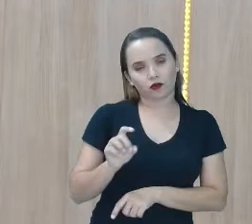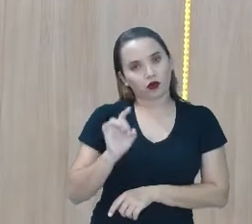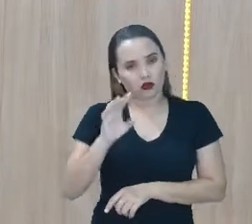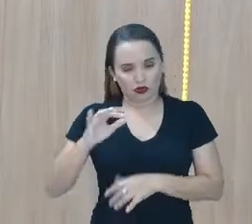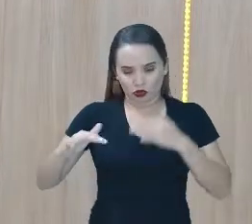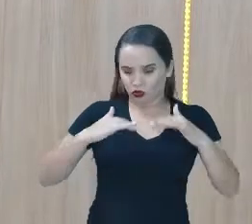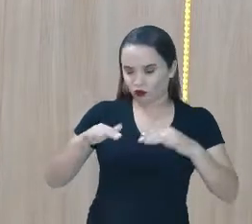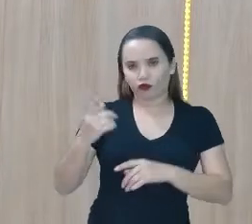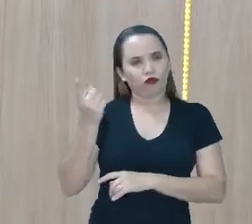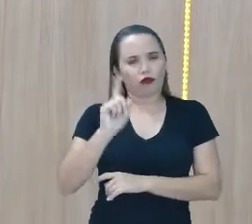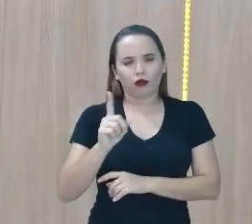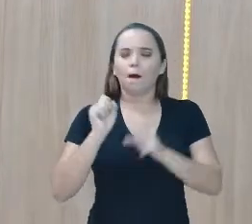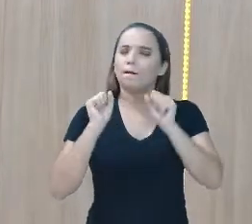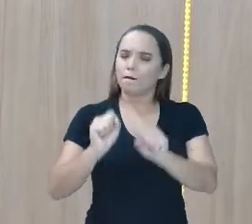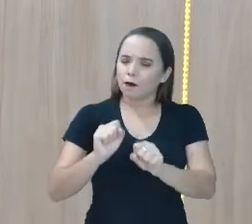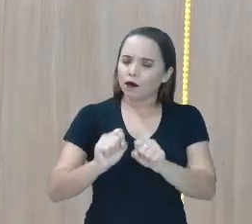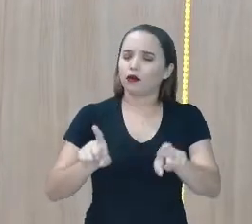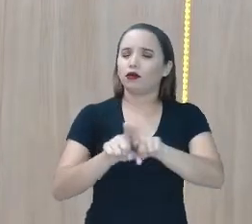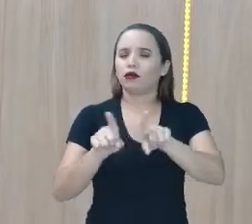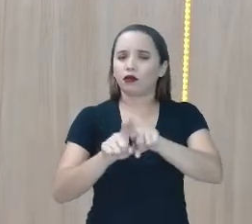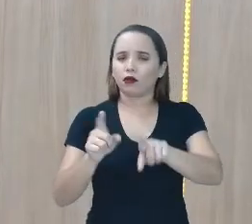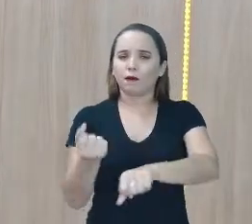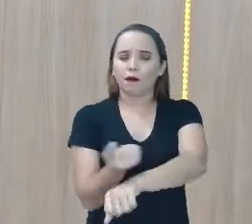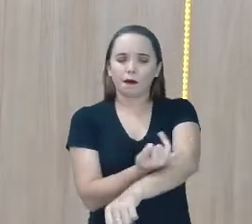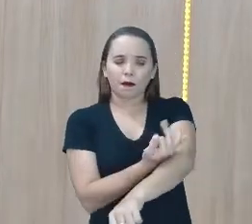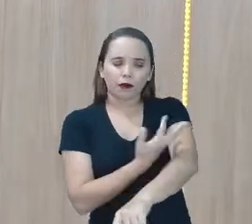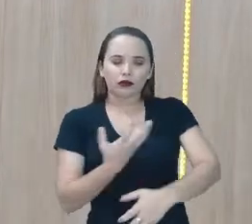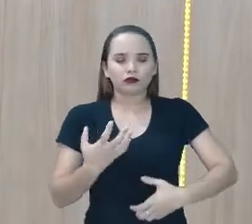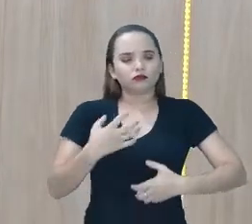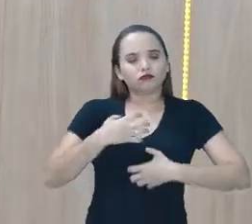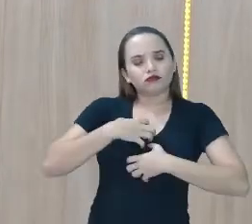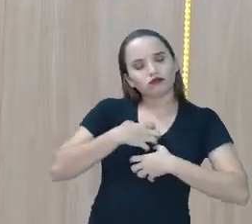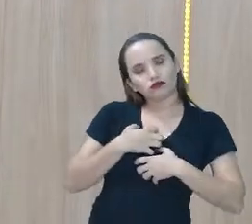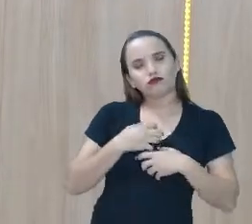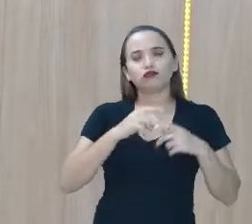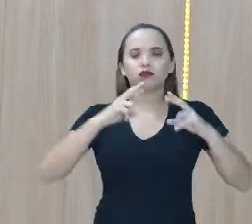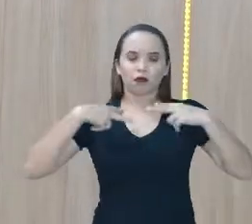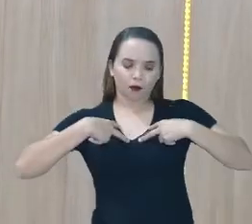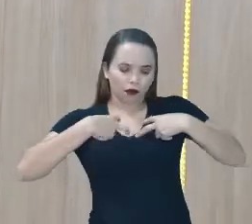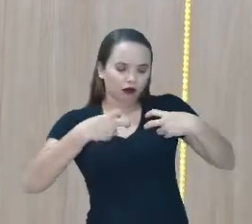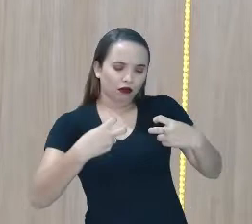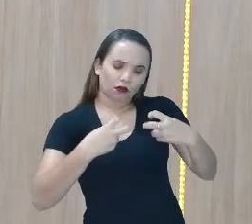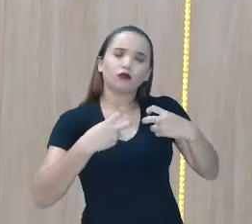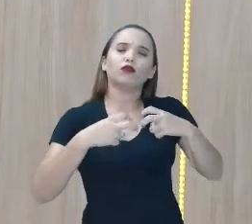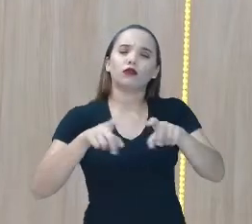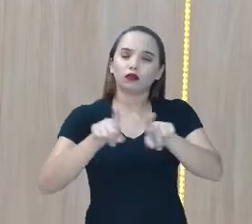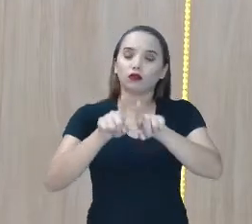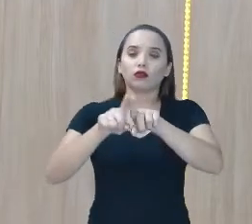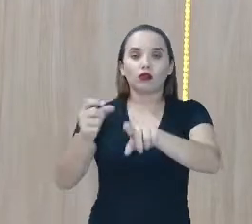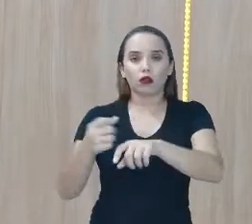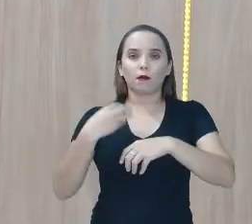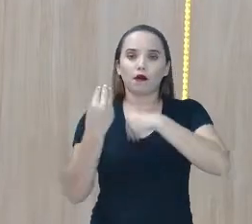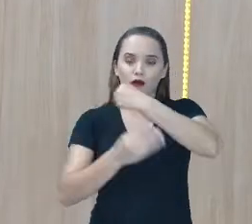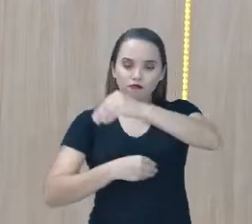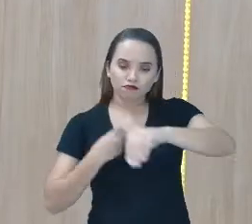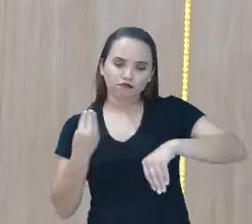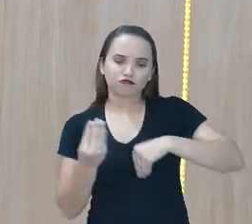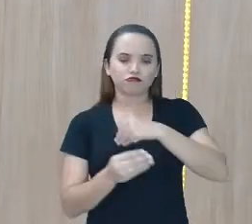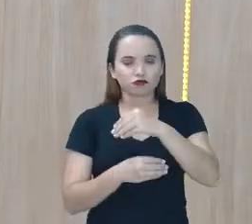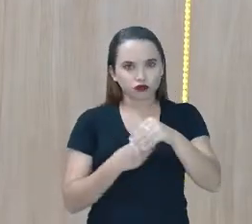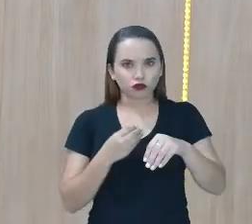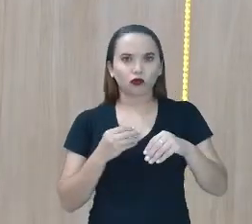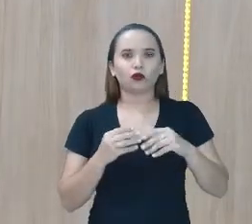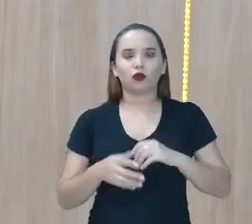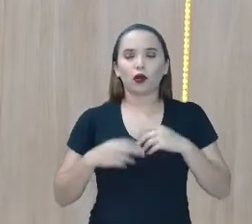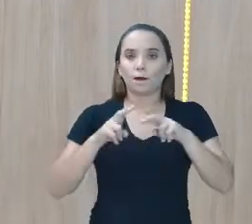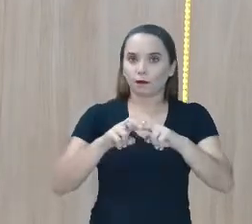corpo, mas uma resposta emocional também, que envolve sensações, que envolve percepção e que envolve as emoções também, Por